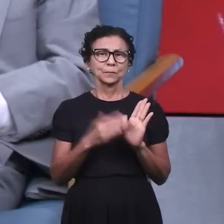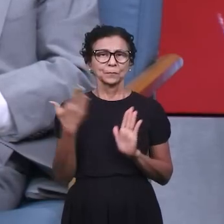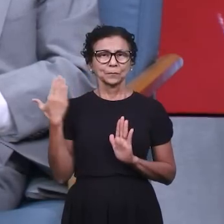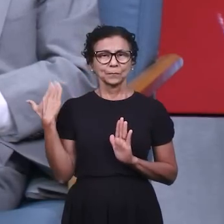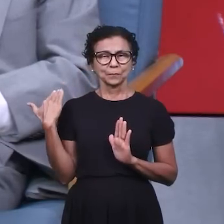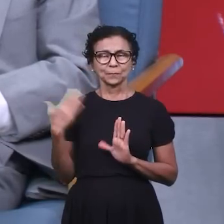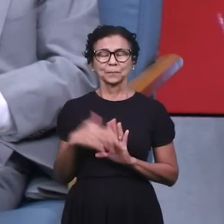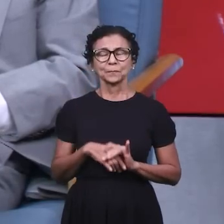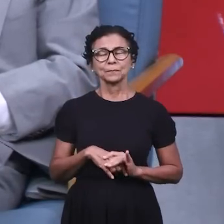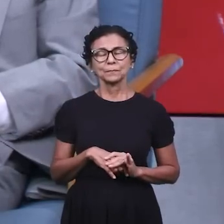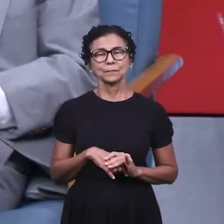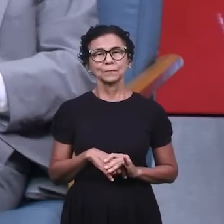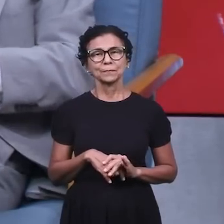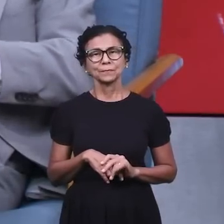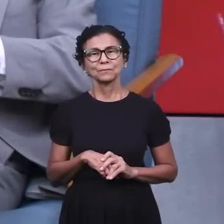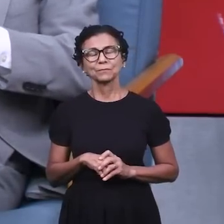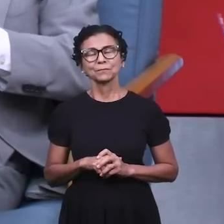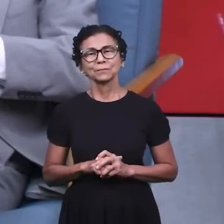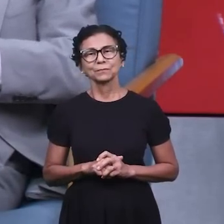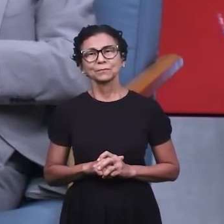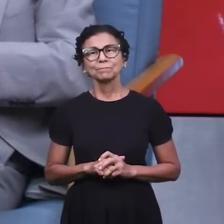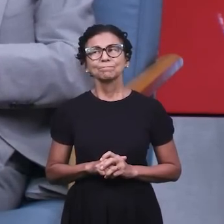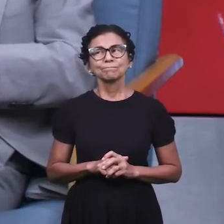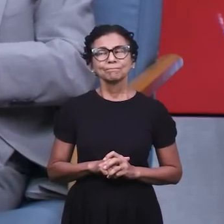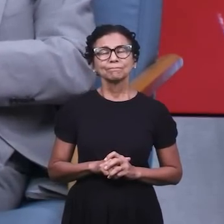programa passado. Mas outro